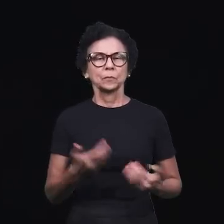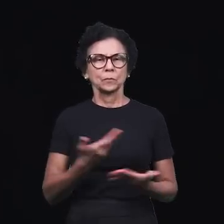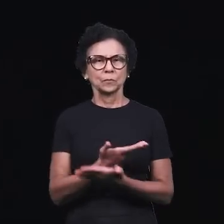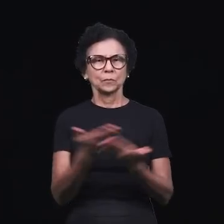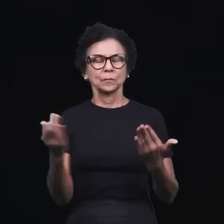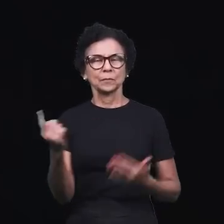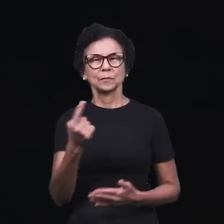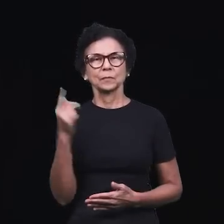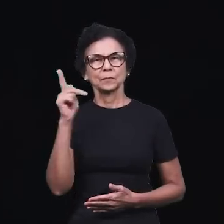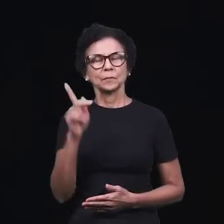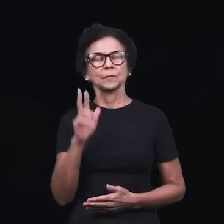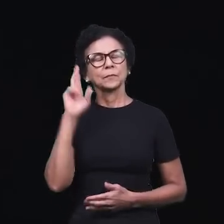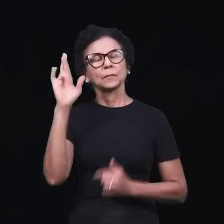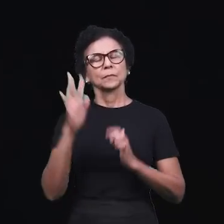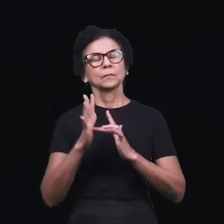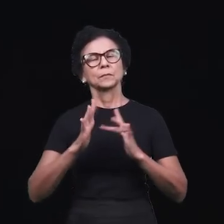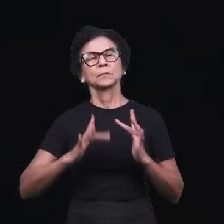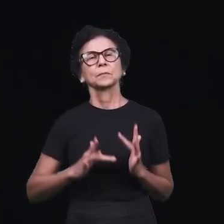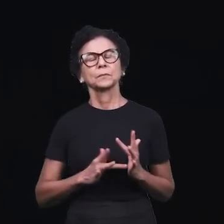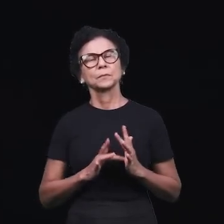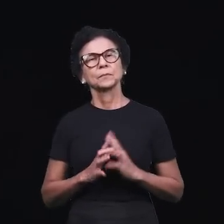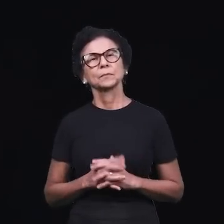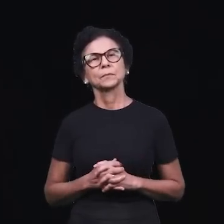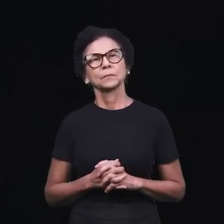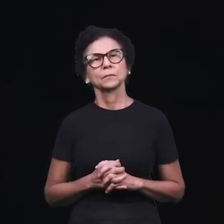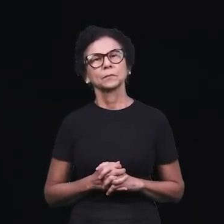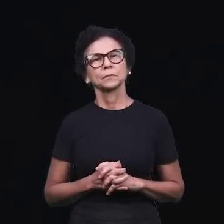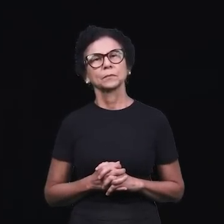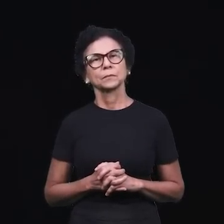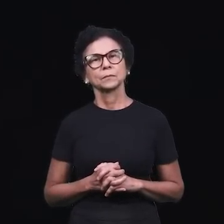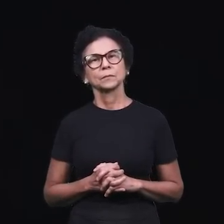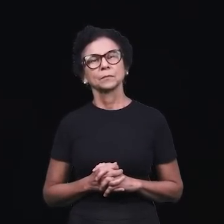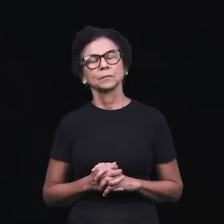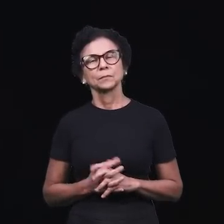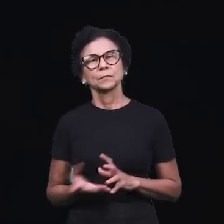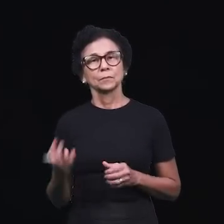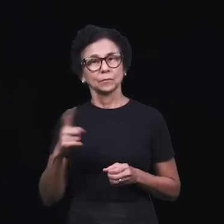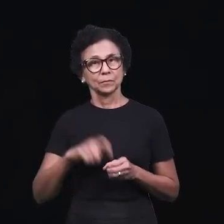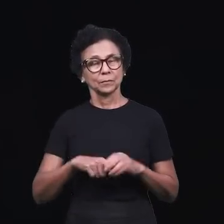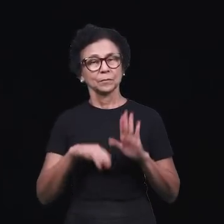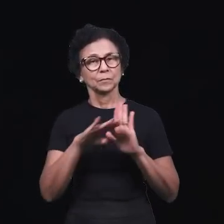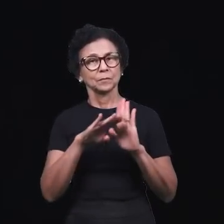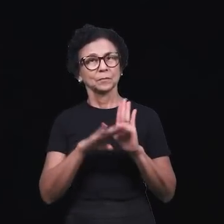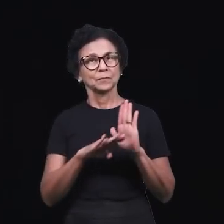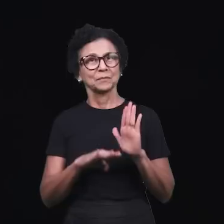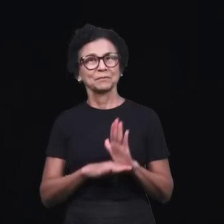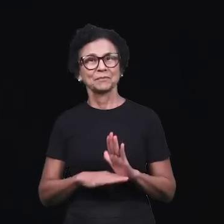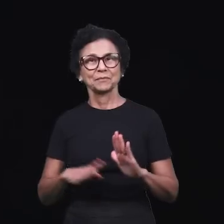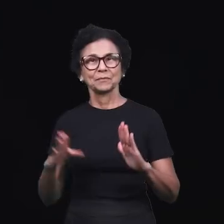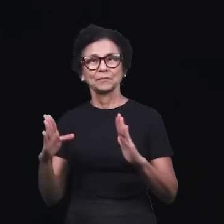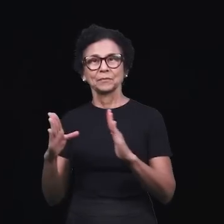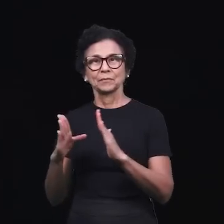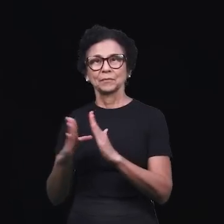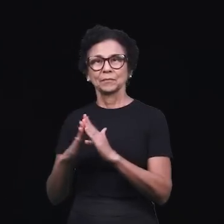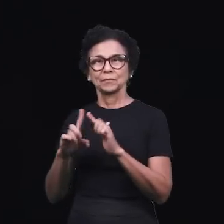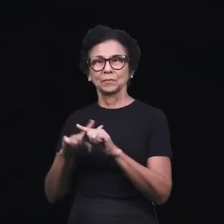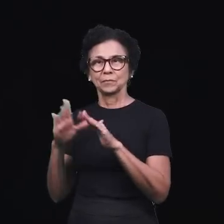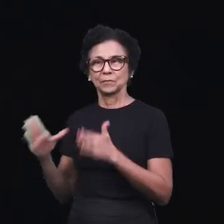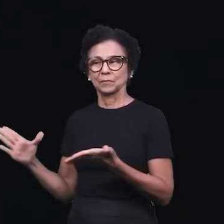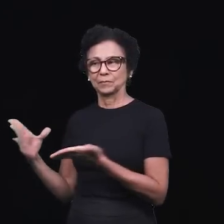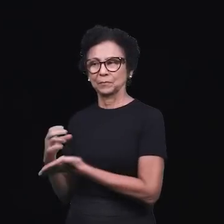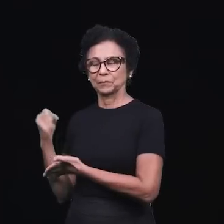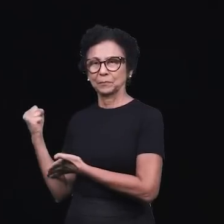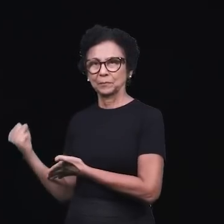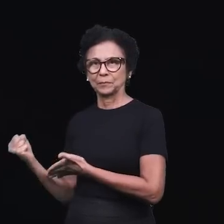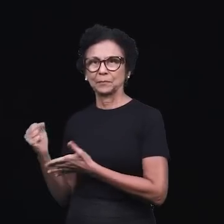Saudamos a todos com a paz do Senhor Jesus. Estamos de volta com o programa Arrebatamento da